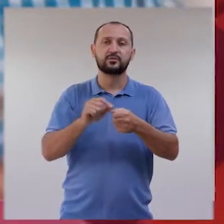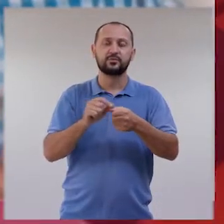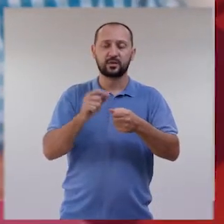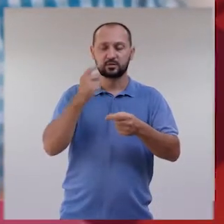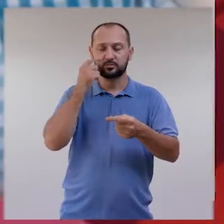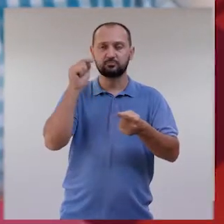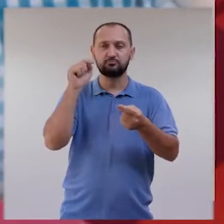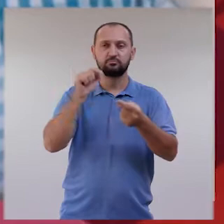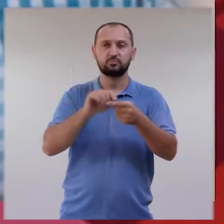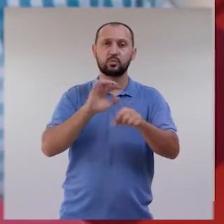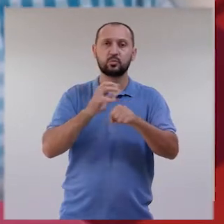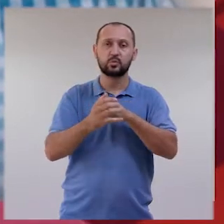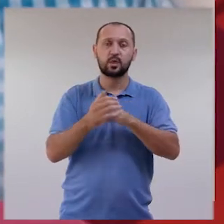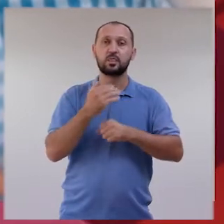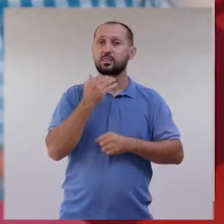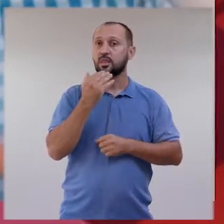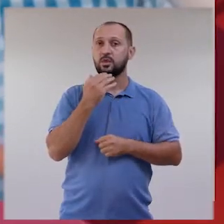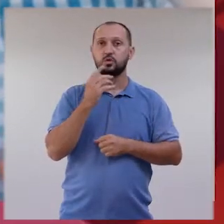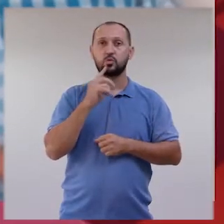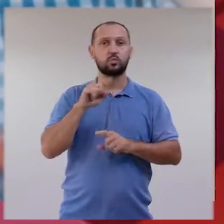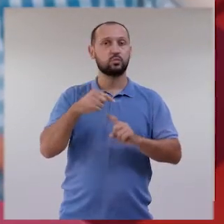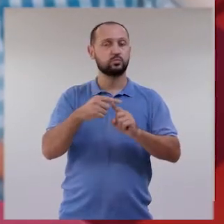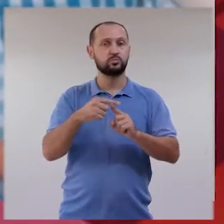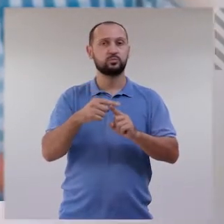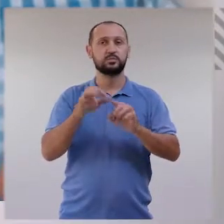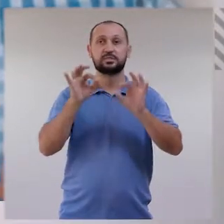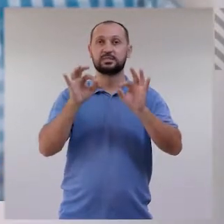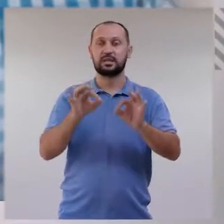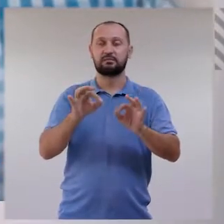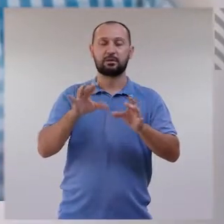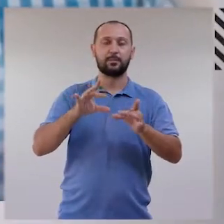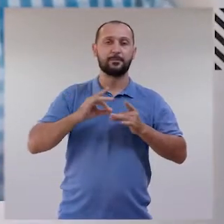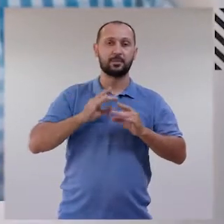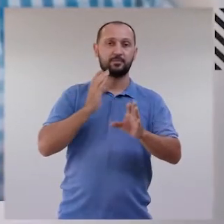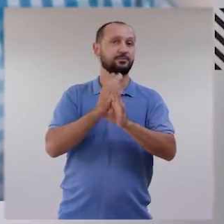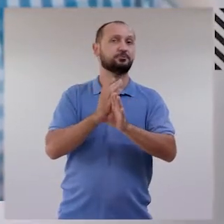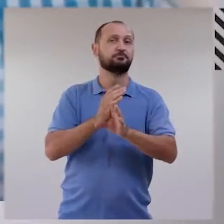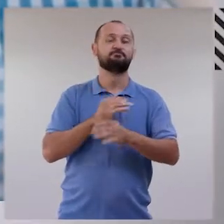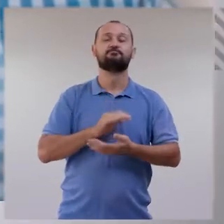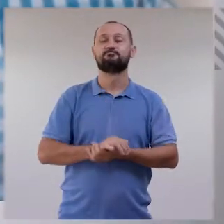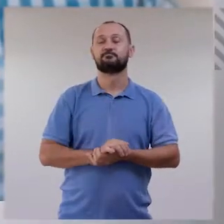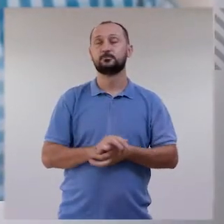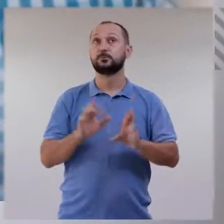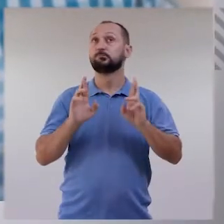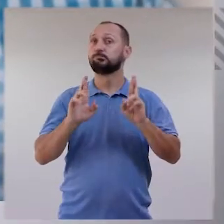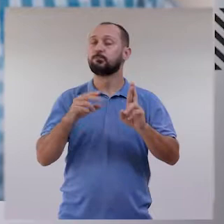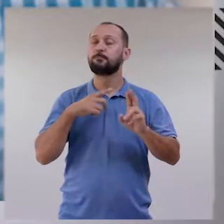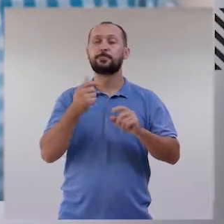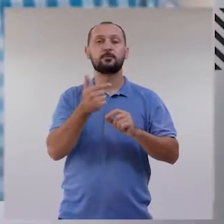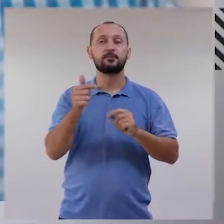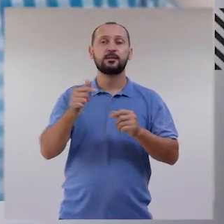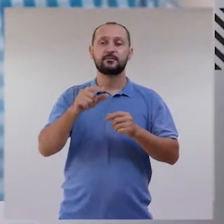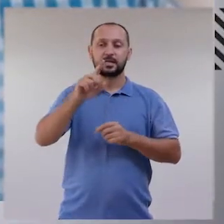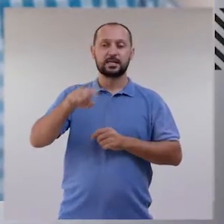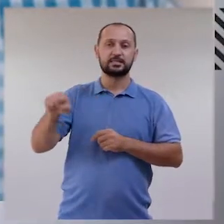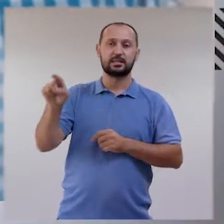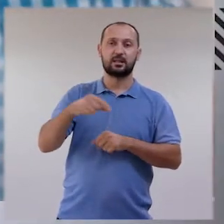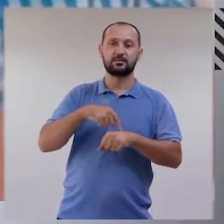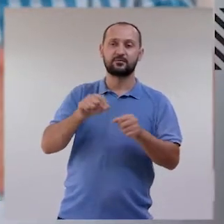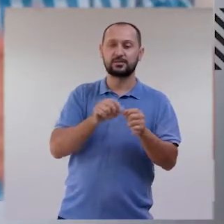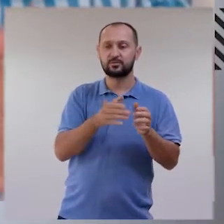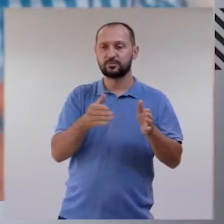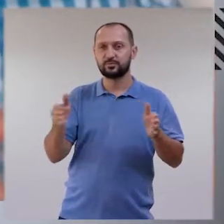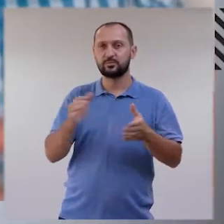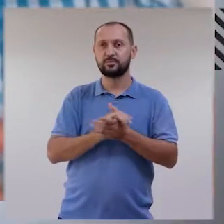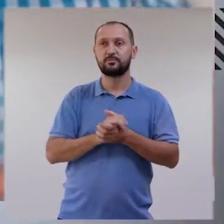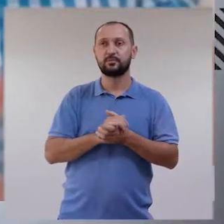que a gente fez o teste COVID, nenhum deles deu positivo. Então, os nossos doadores, assim, nós não tivemos que descartar um doador